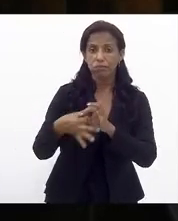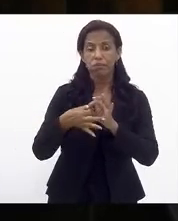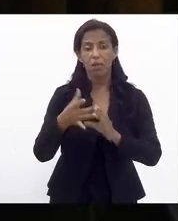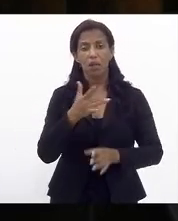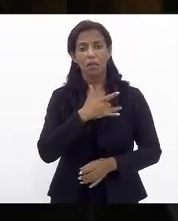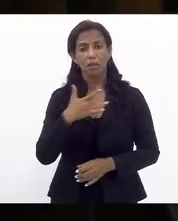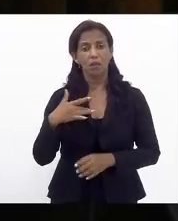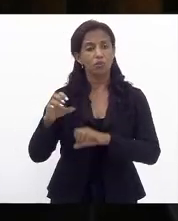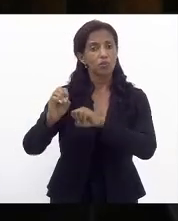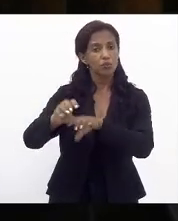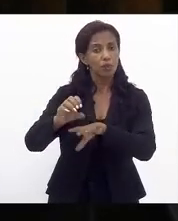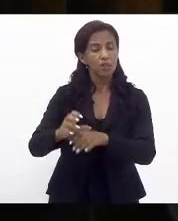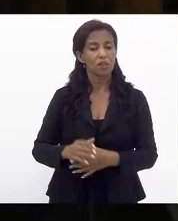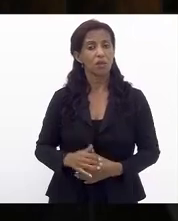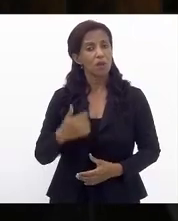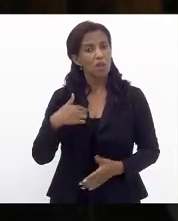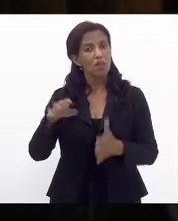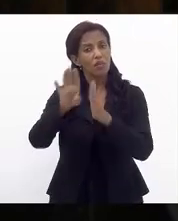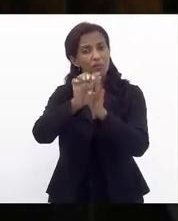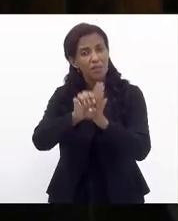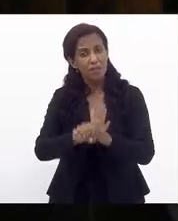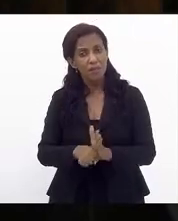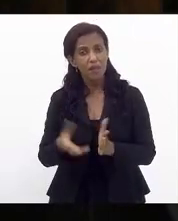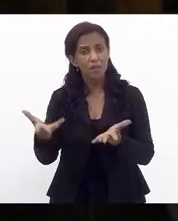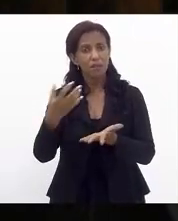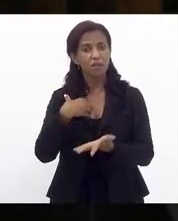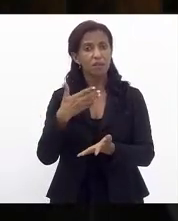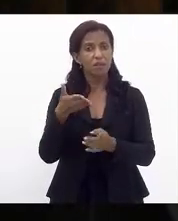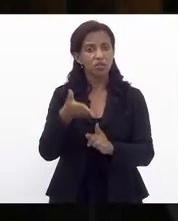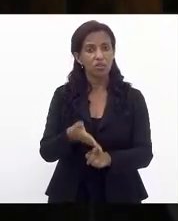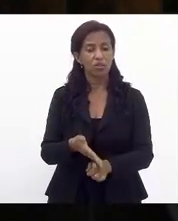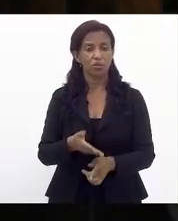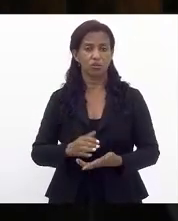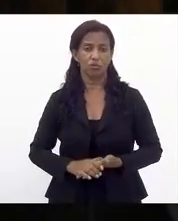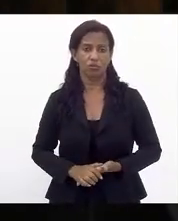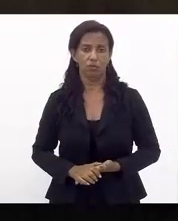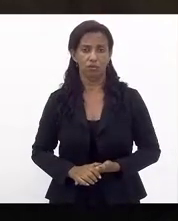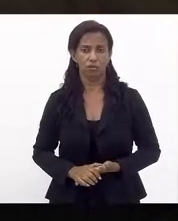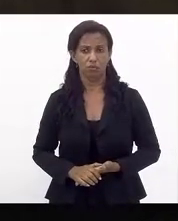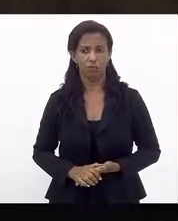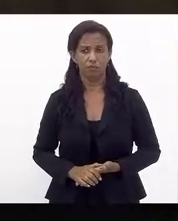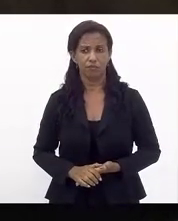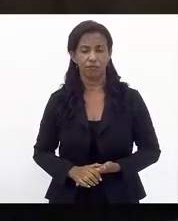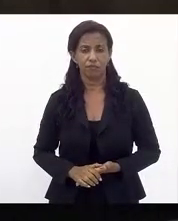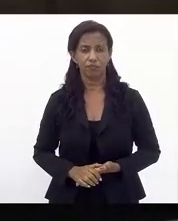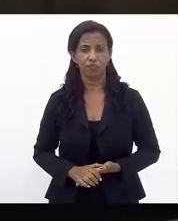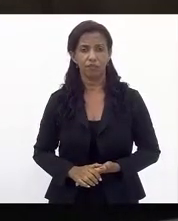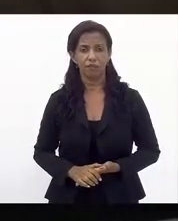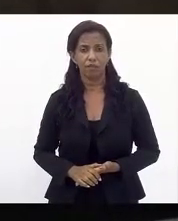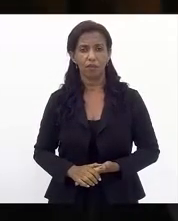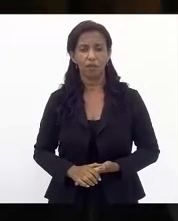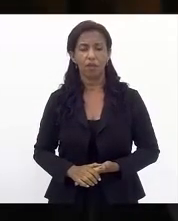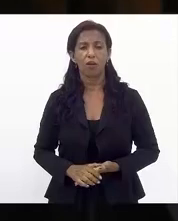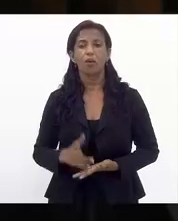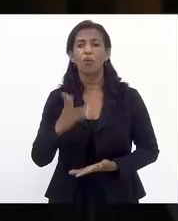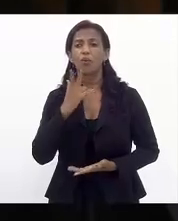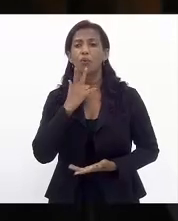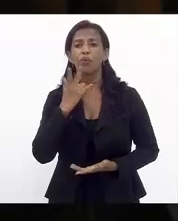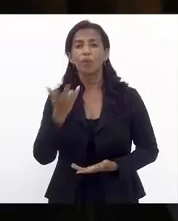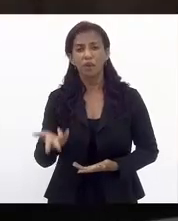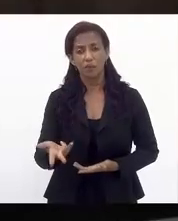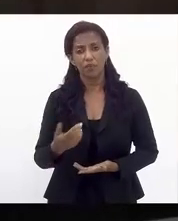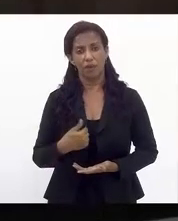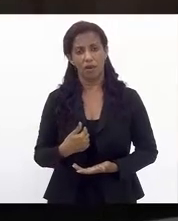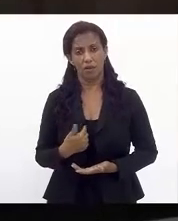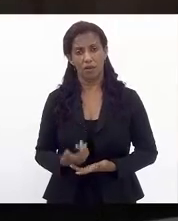saúde e educação eu fiz emenda nesse aqui tem que diz o que que diz sobre tendências deixa contribuir mais uma vez valdeck sobre as André por